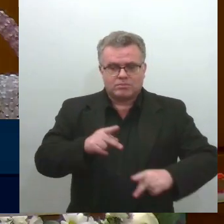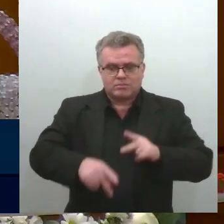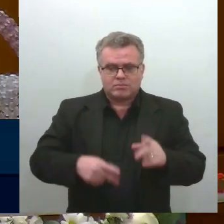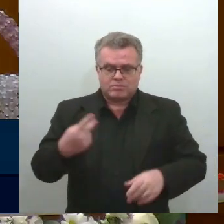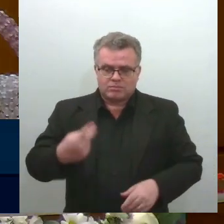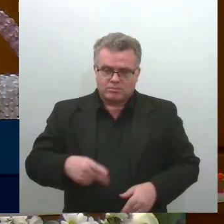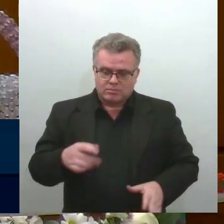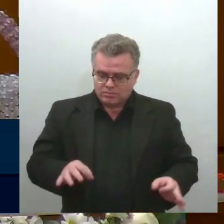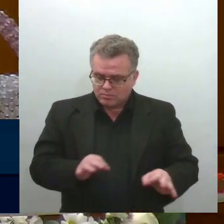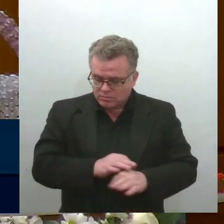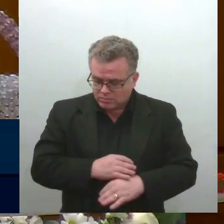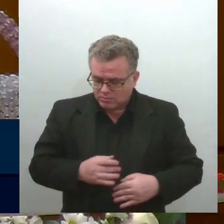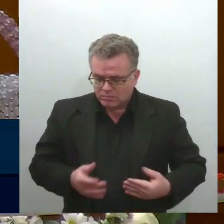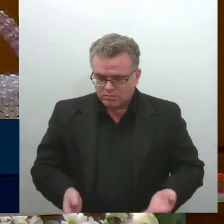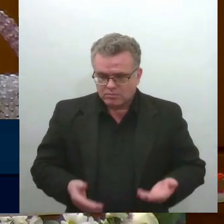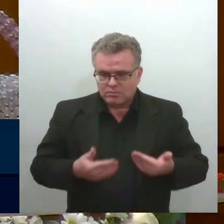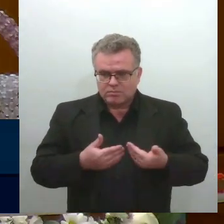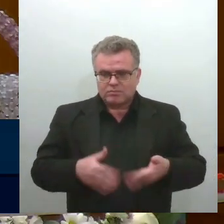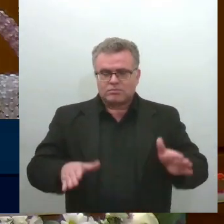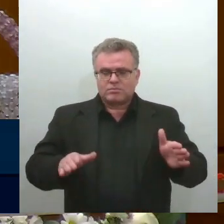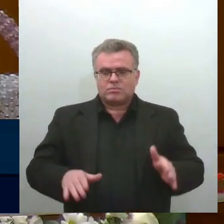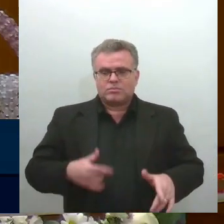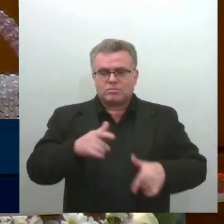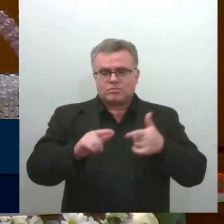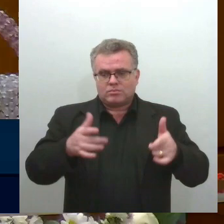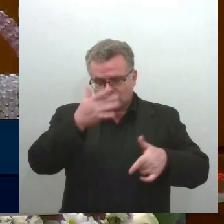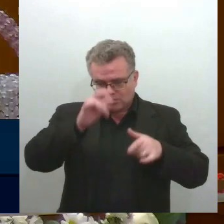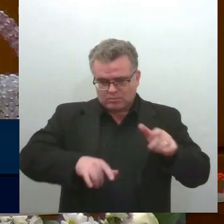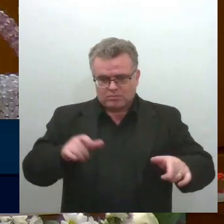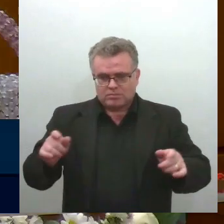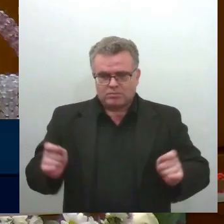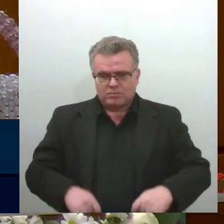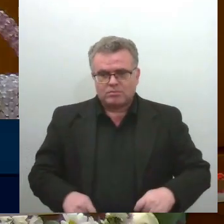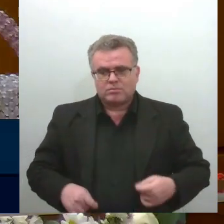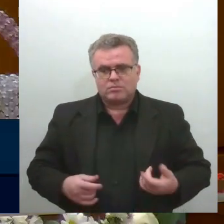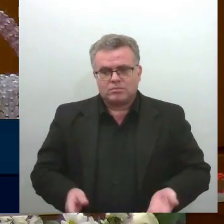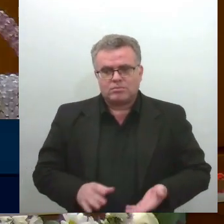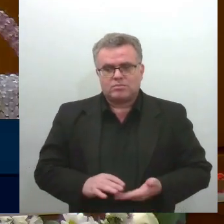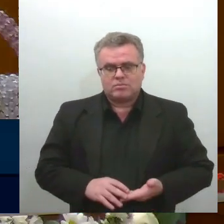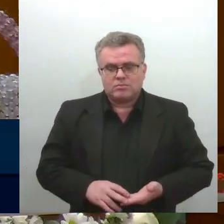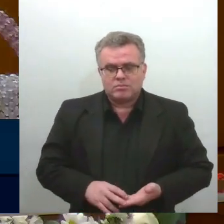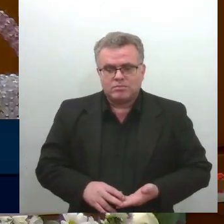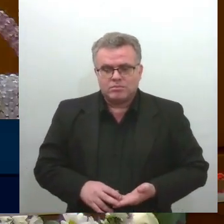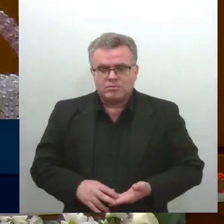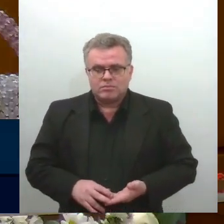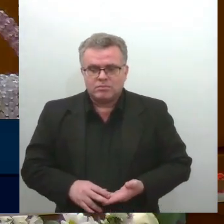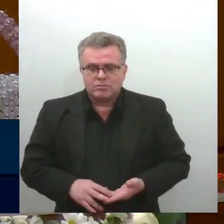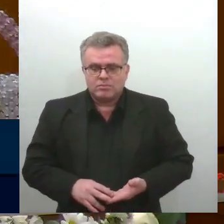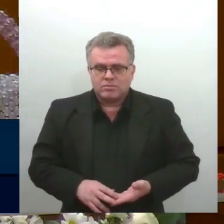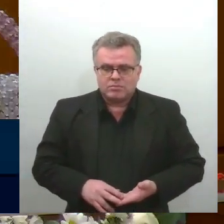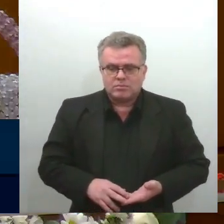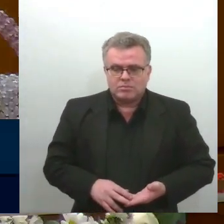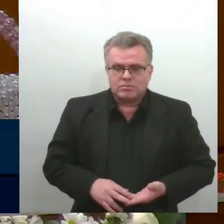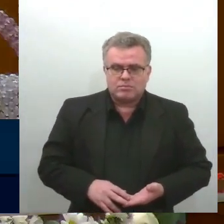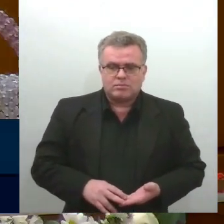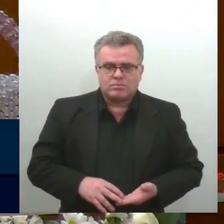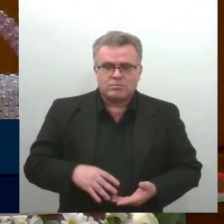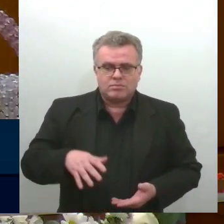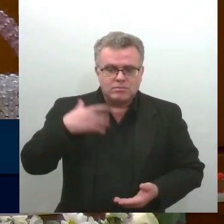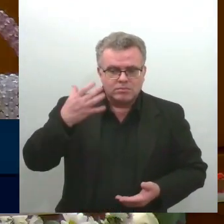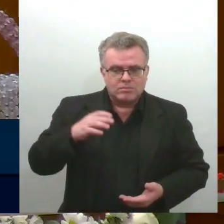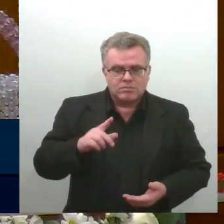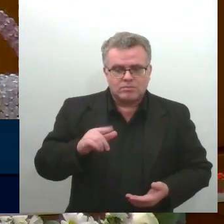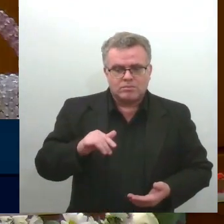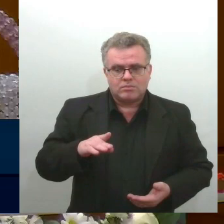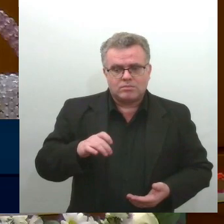artistas e artistas sergipanos. Na Rádio Liberdade, durante anos, Raimundo, comandou